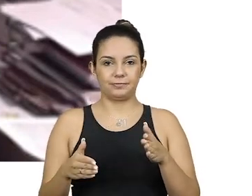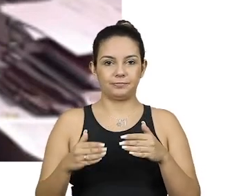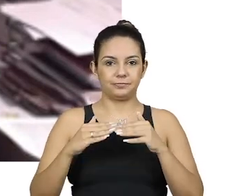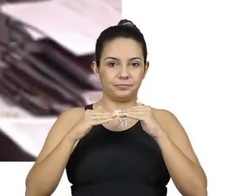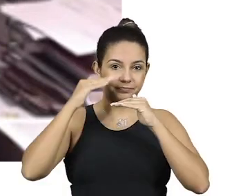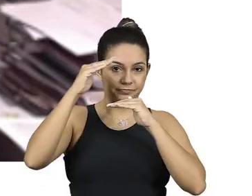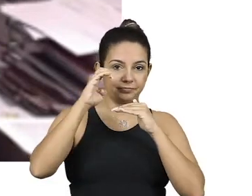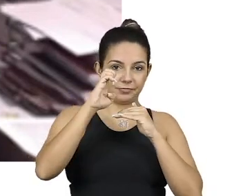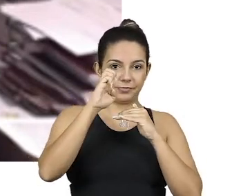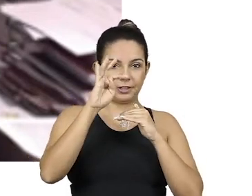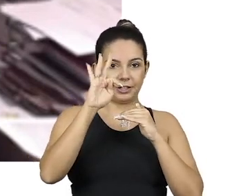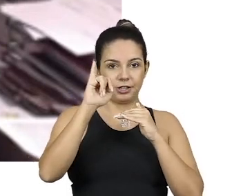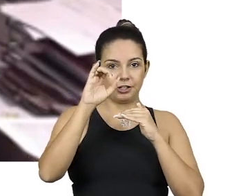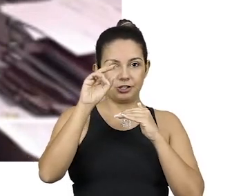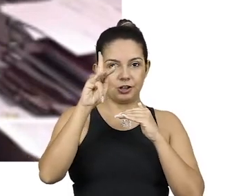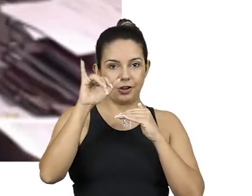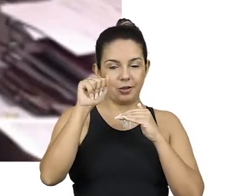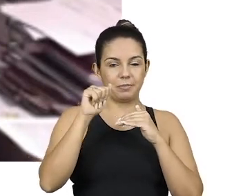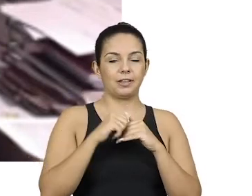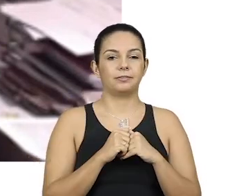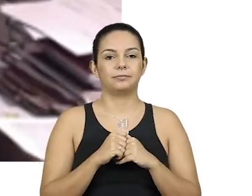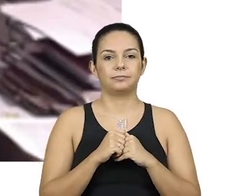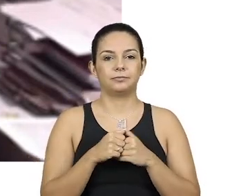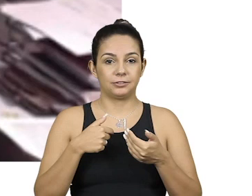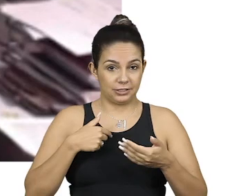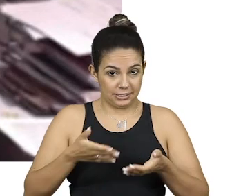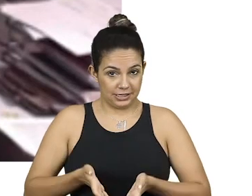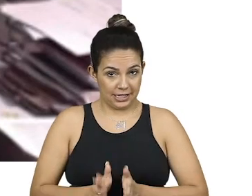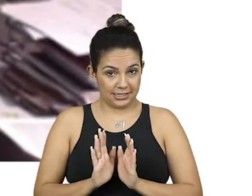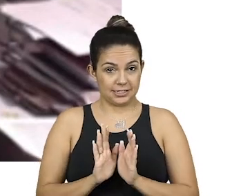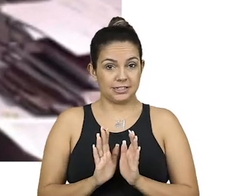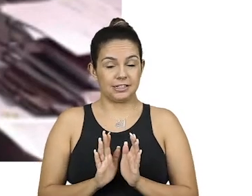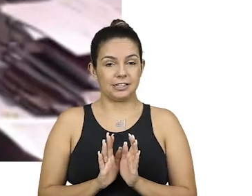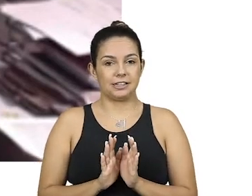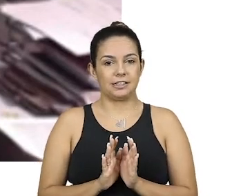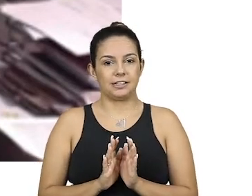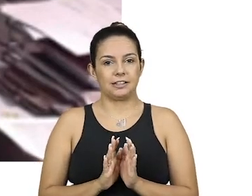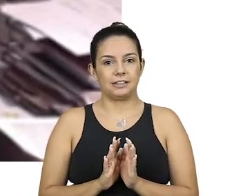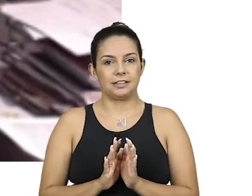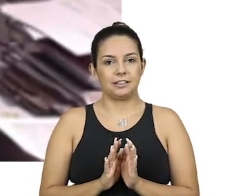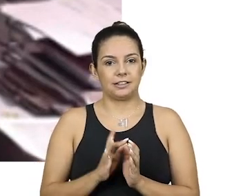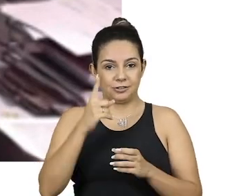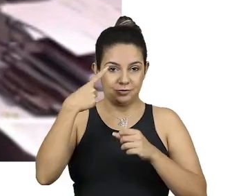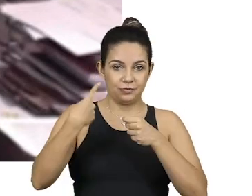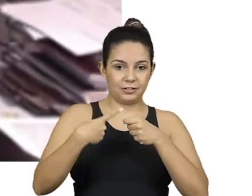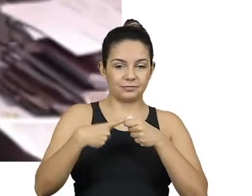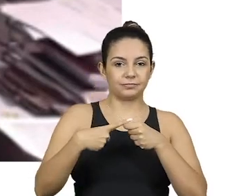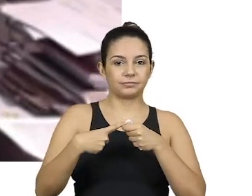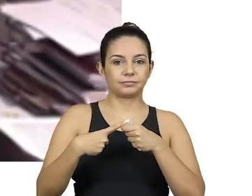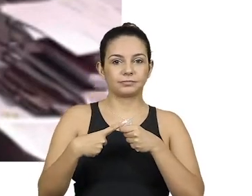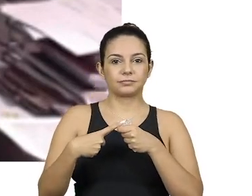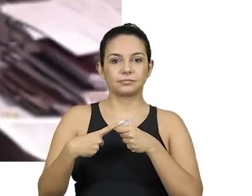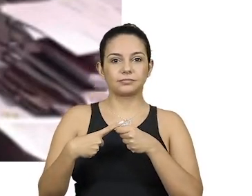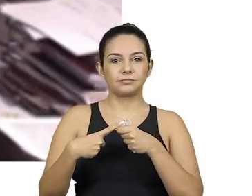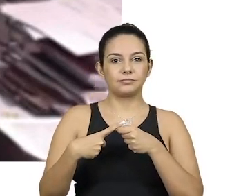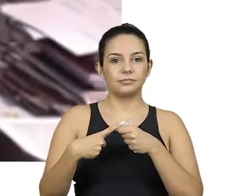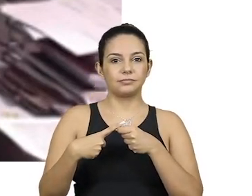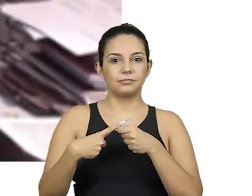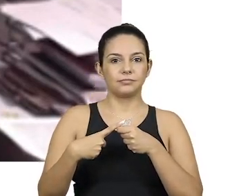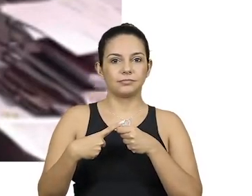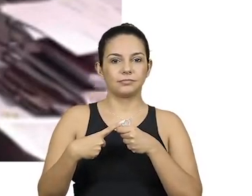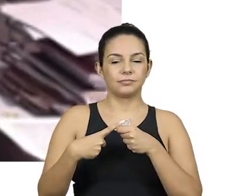acima da Etiópia. Eu nasci numa cidade